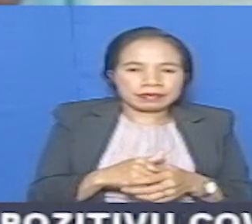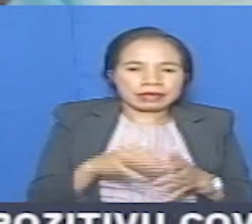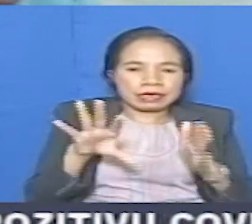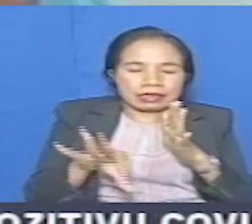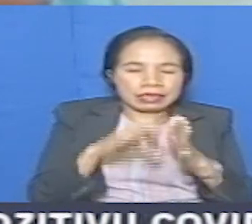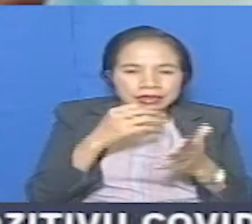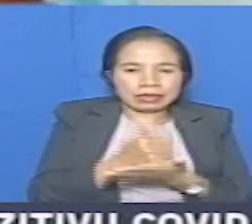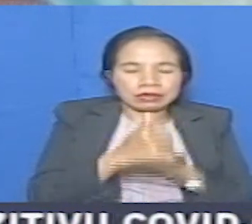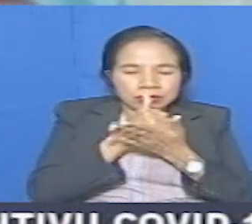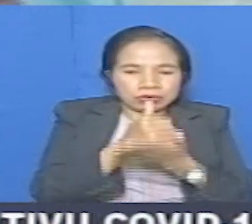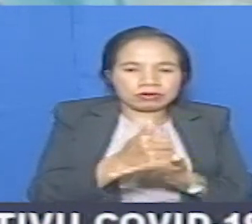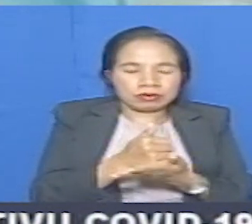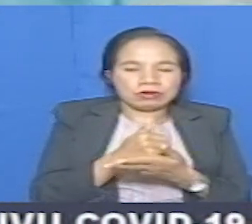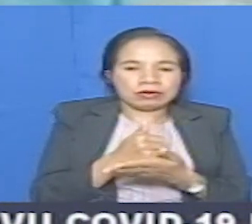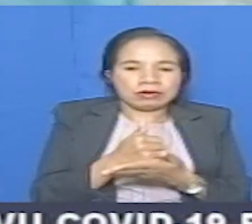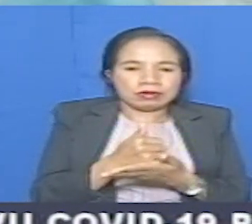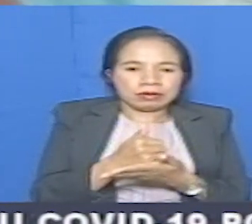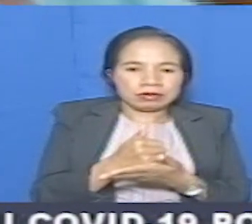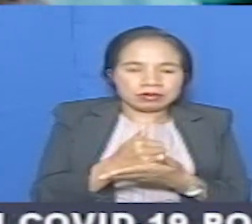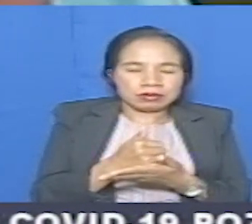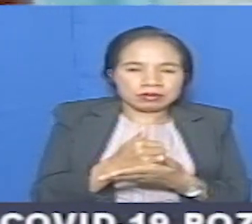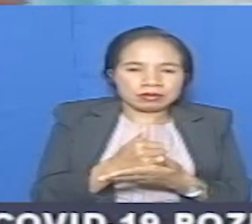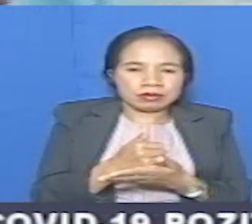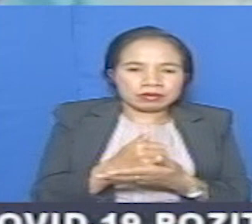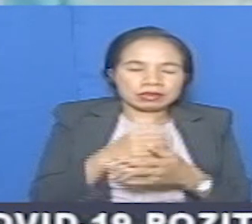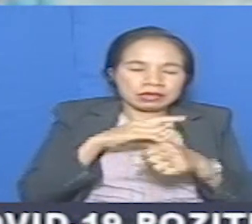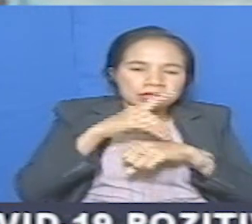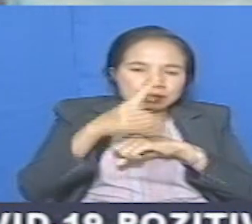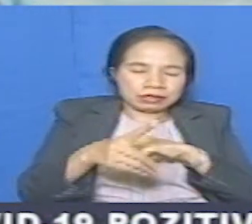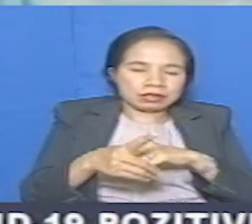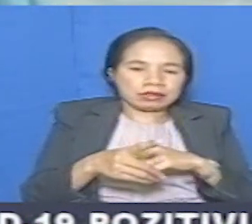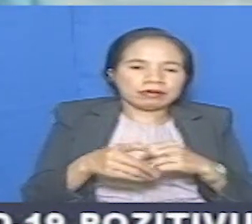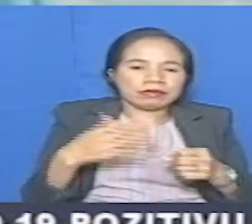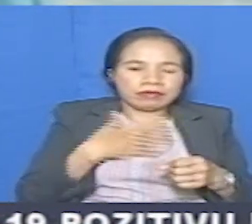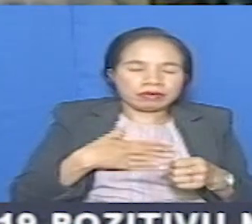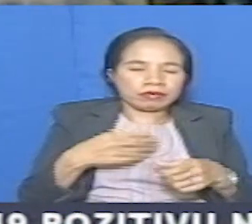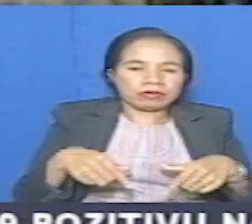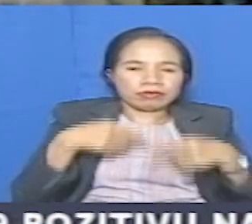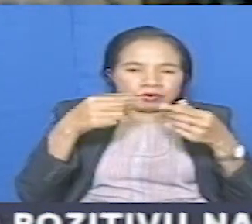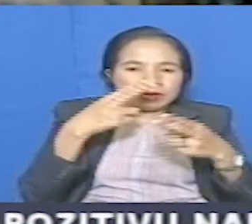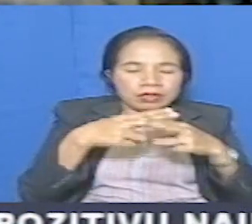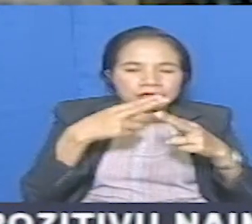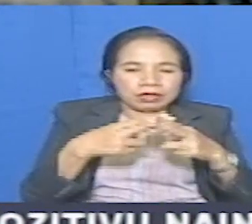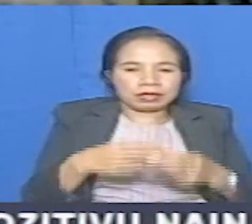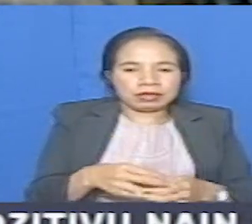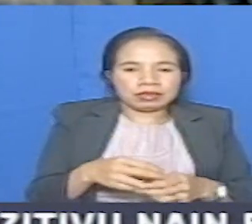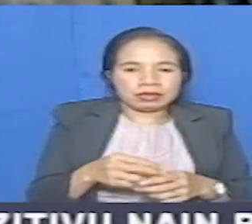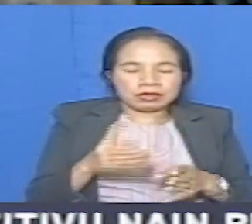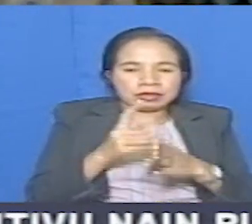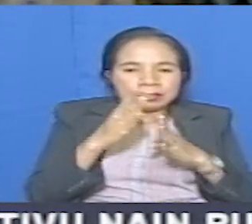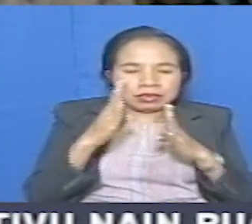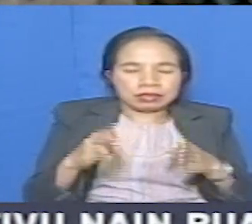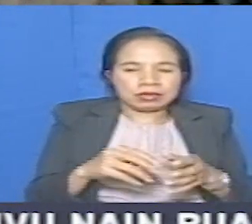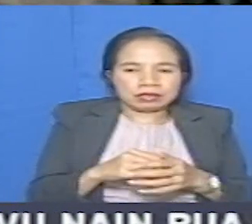hetan, a feta badistu gorera inulação de necari, por favor, hato imenara. Ordenador Proteção